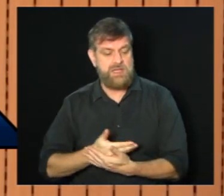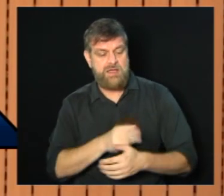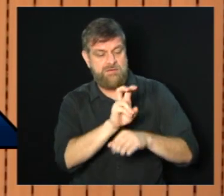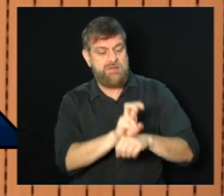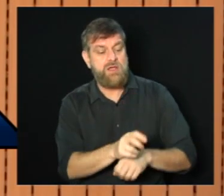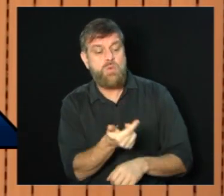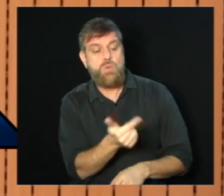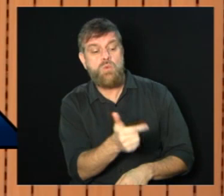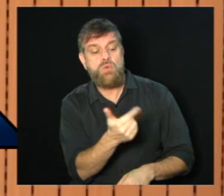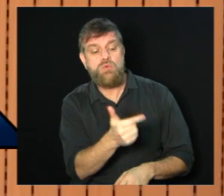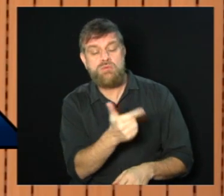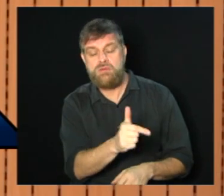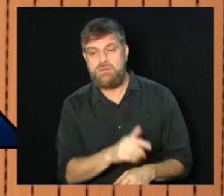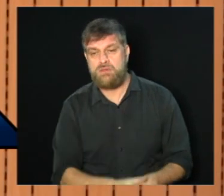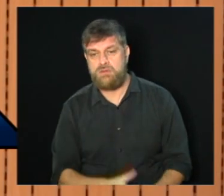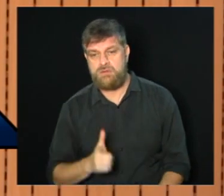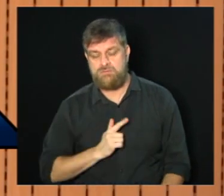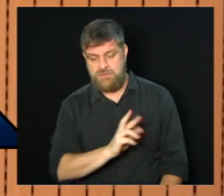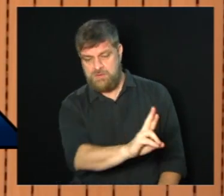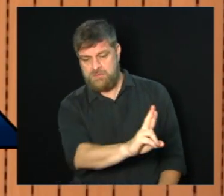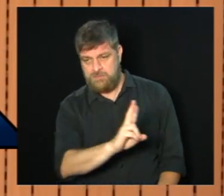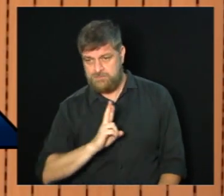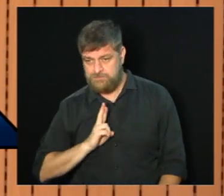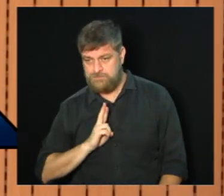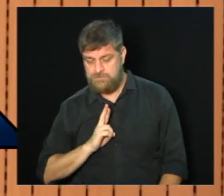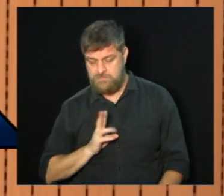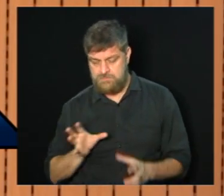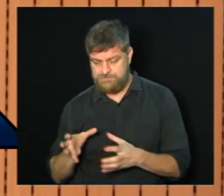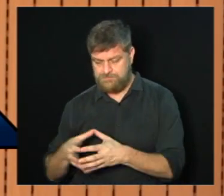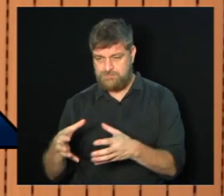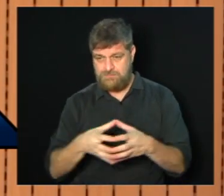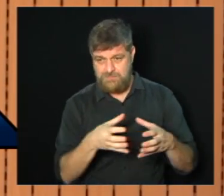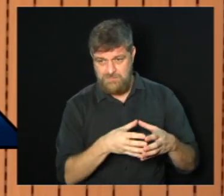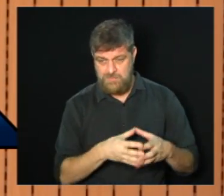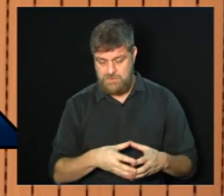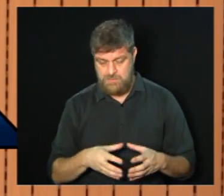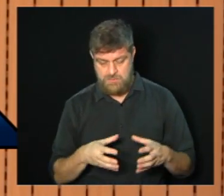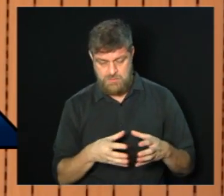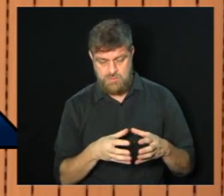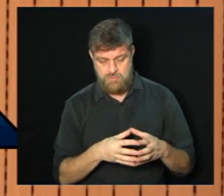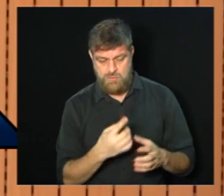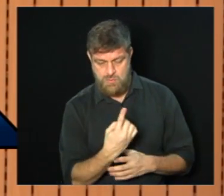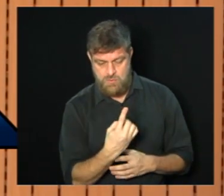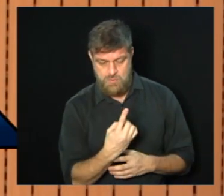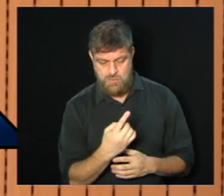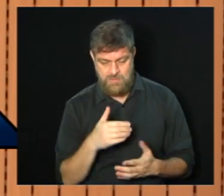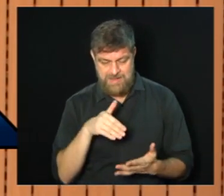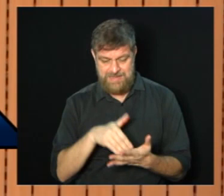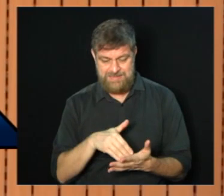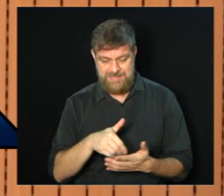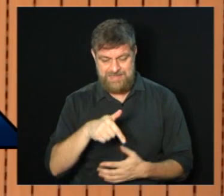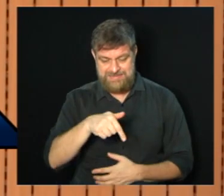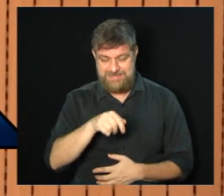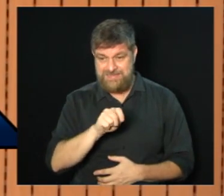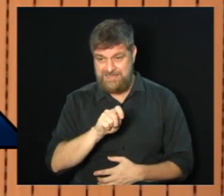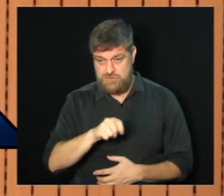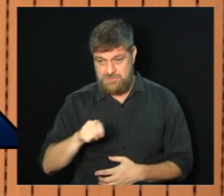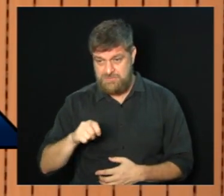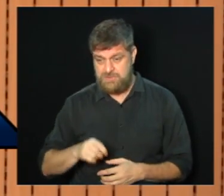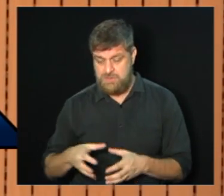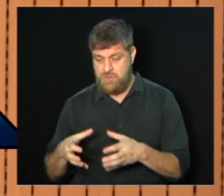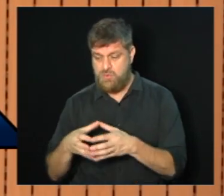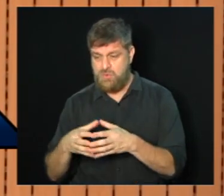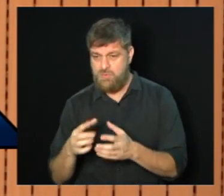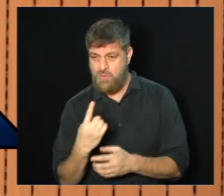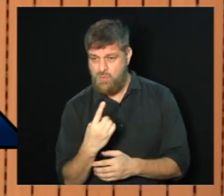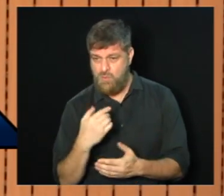resposta discriminando aqui os grupos das crianças, o grupo 1, que é de 1 ano a 7 meses de idade, crianças de 1